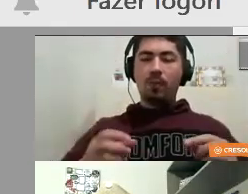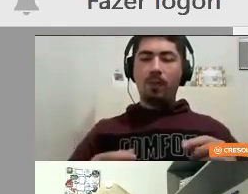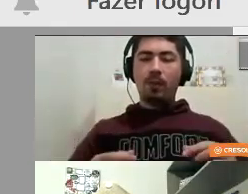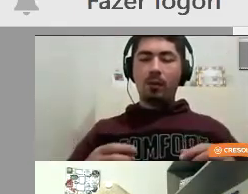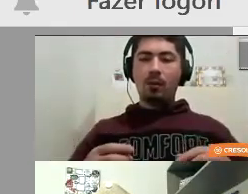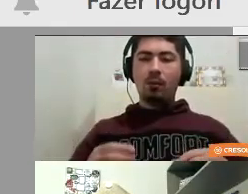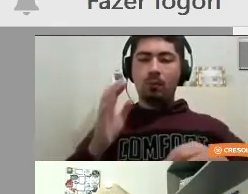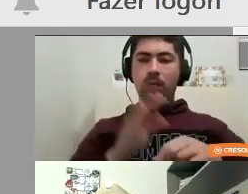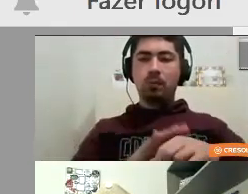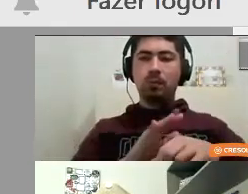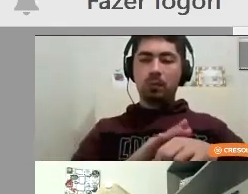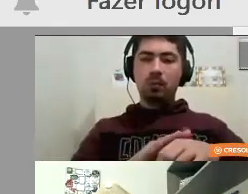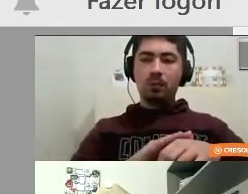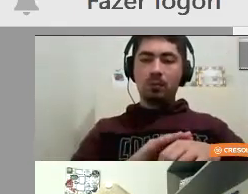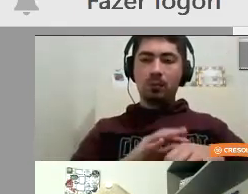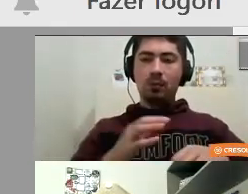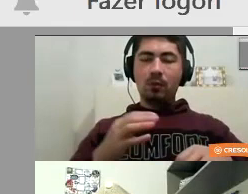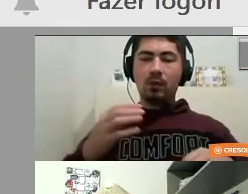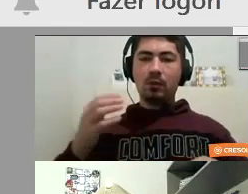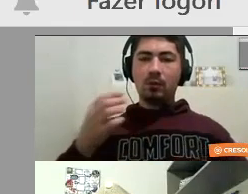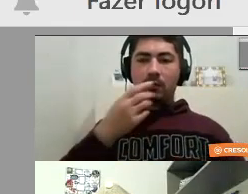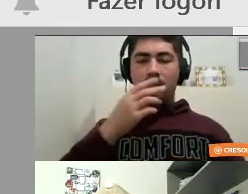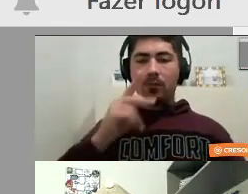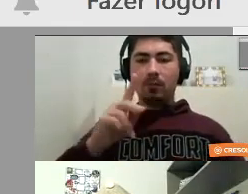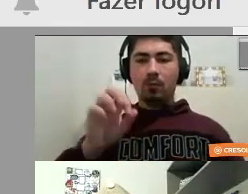desde 1988.